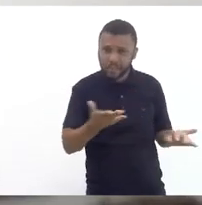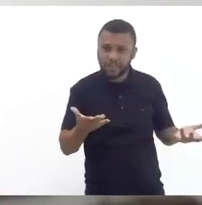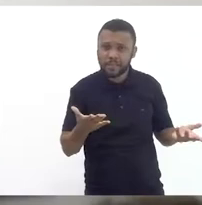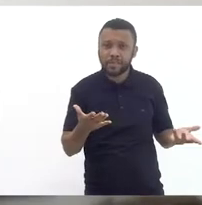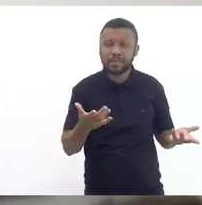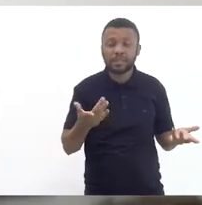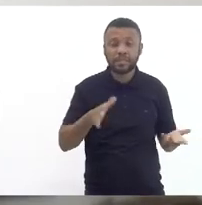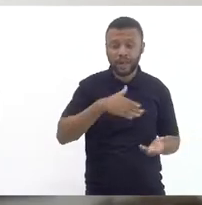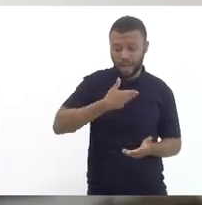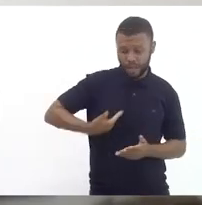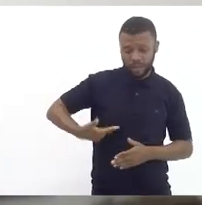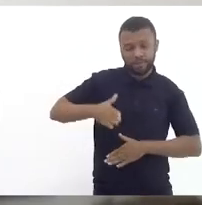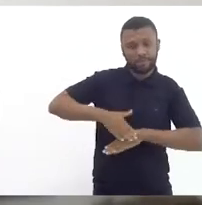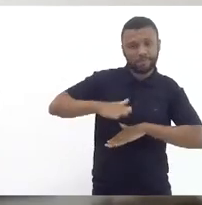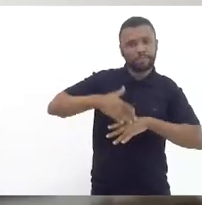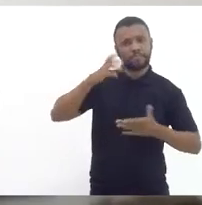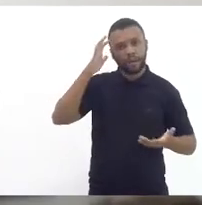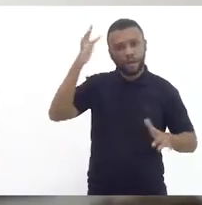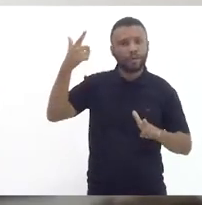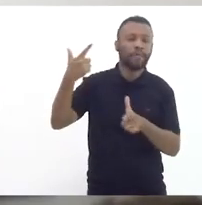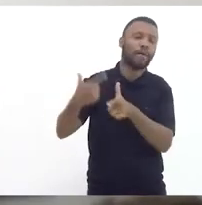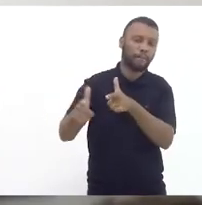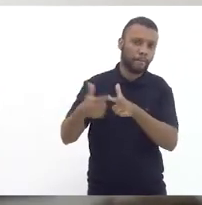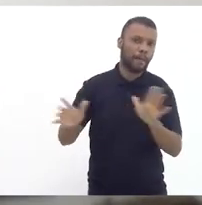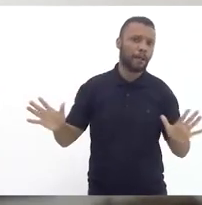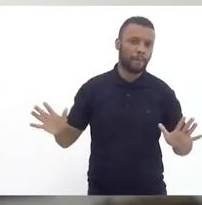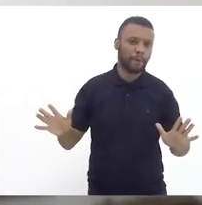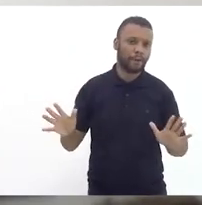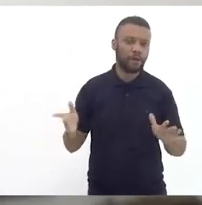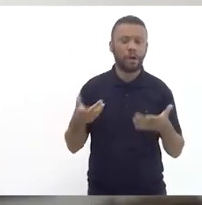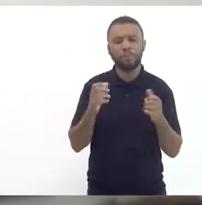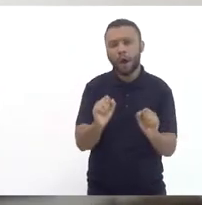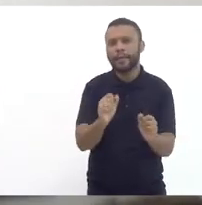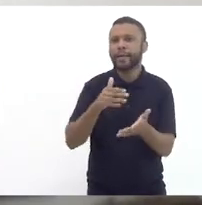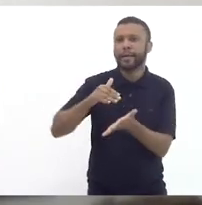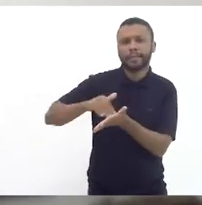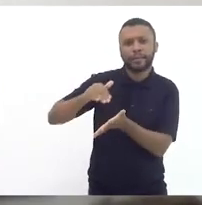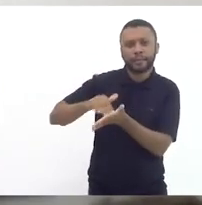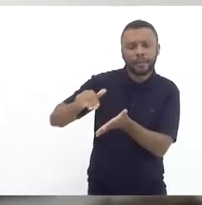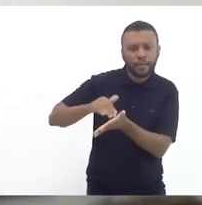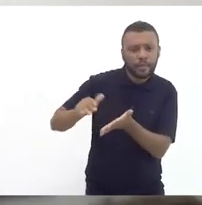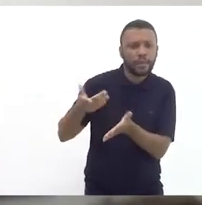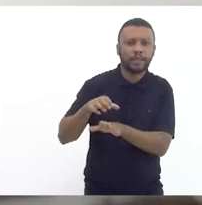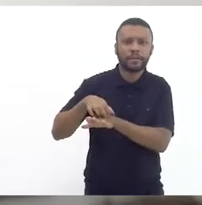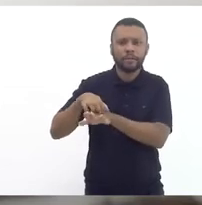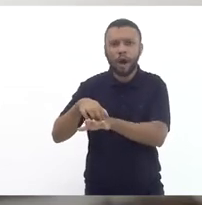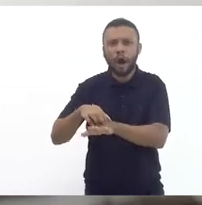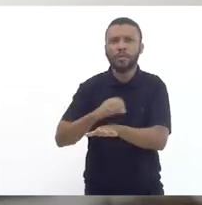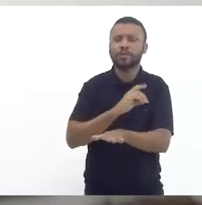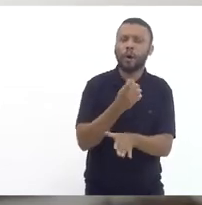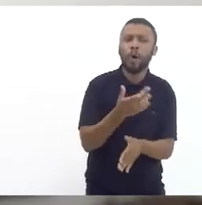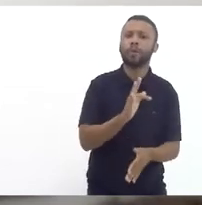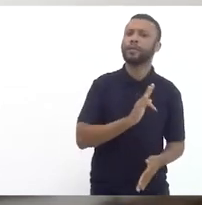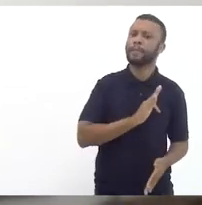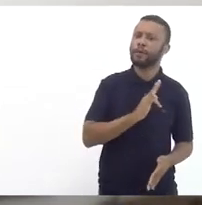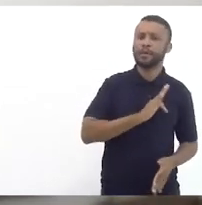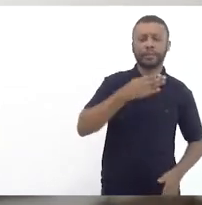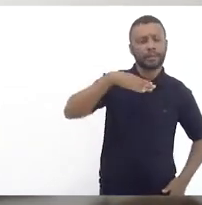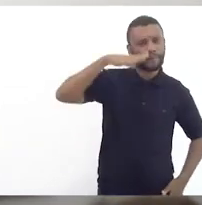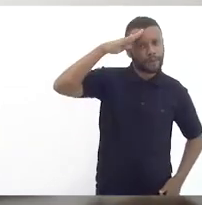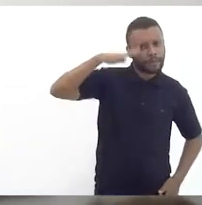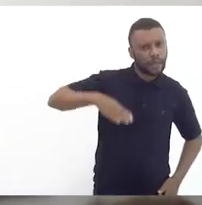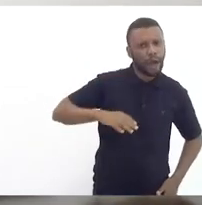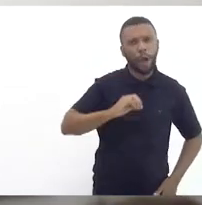Janeiro, seja com a Secretaria de Transporte, seja com a Secretaria da Polícia Militar ou da Polícia Civil. Agora, simplesmente dizer